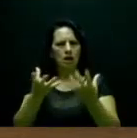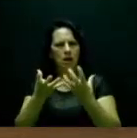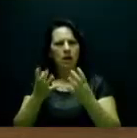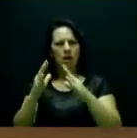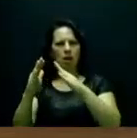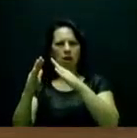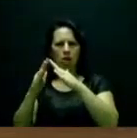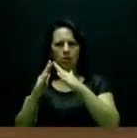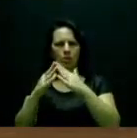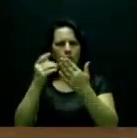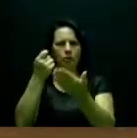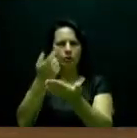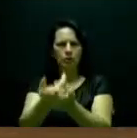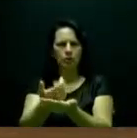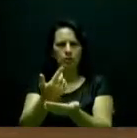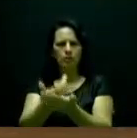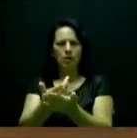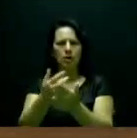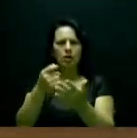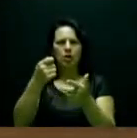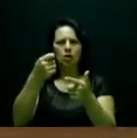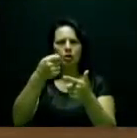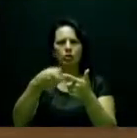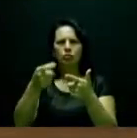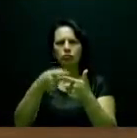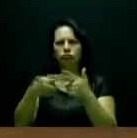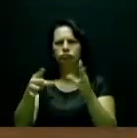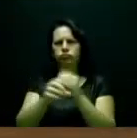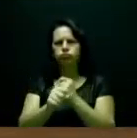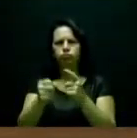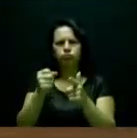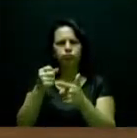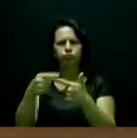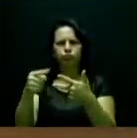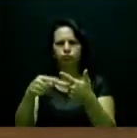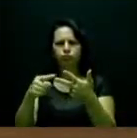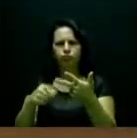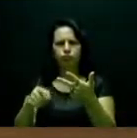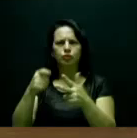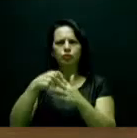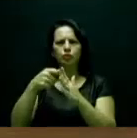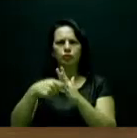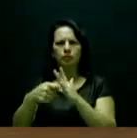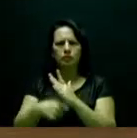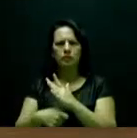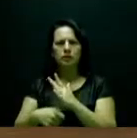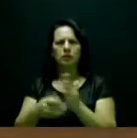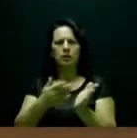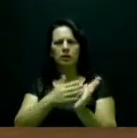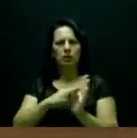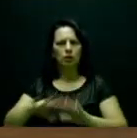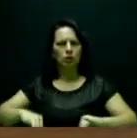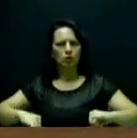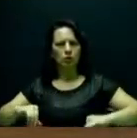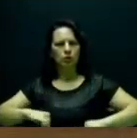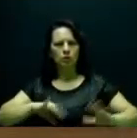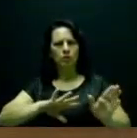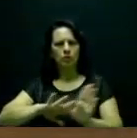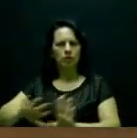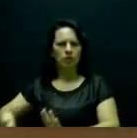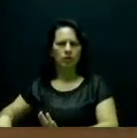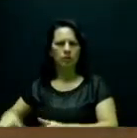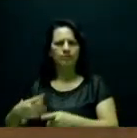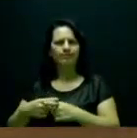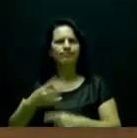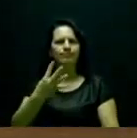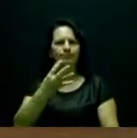para que se pague lá as prestações e saia do sofrimento, que é a questão do aluguel, porque com 400 aqui eu